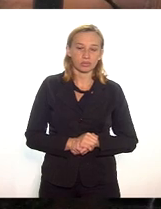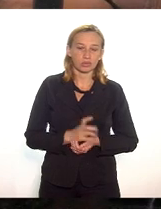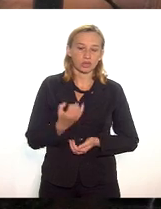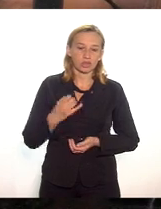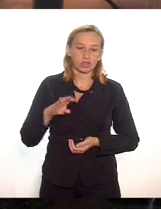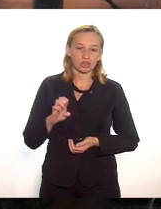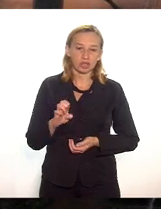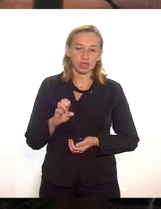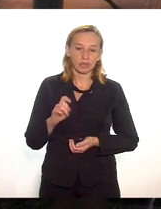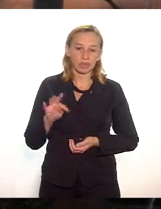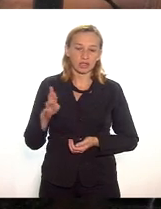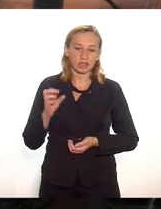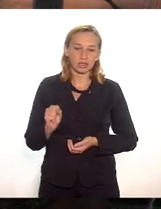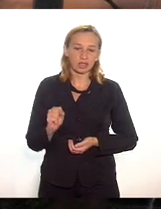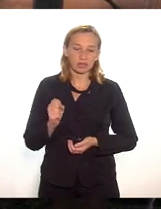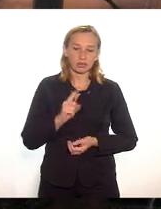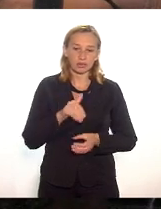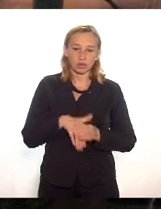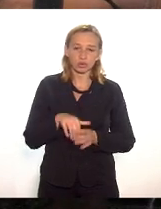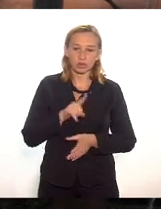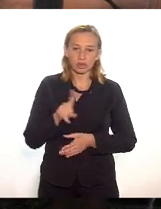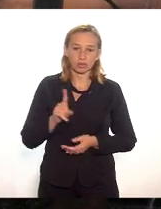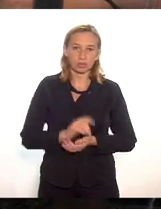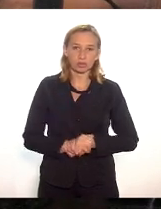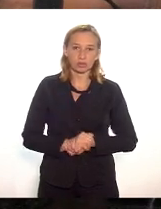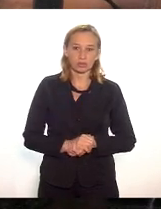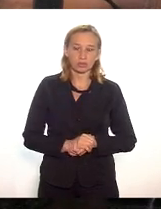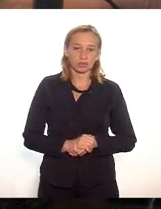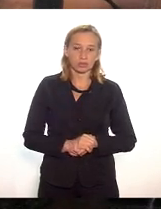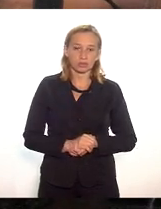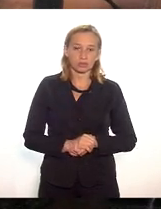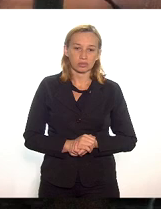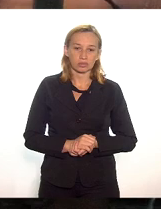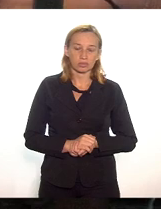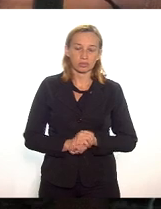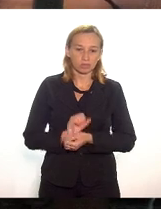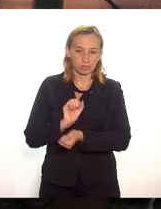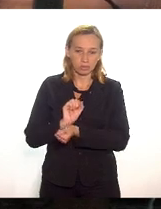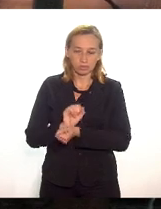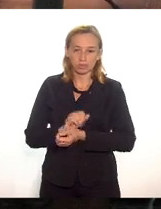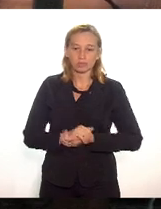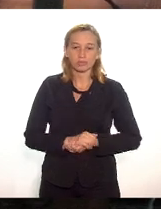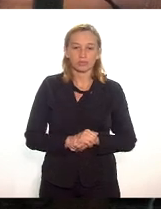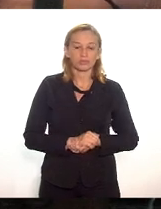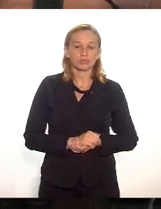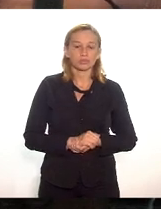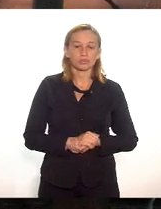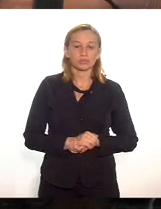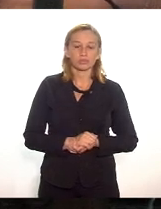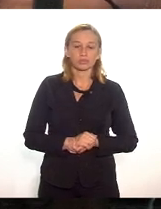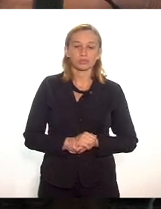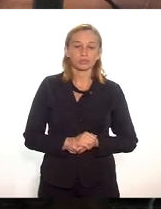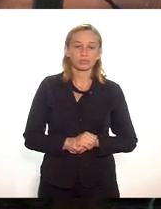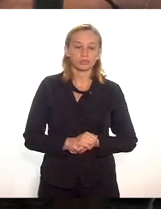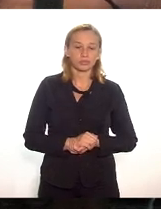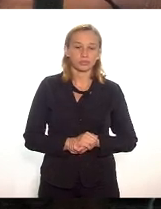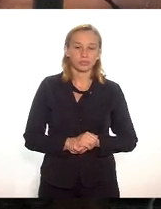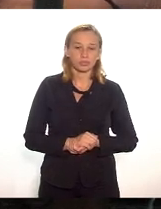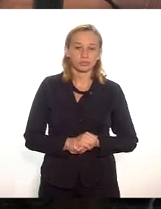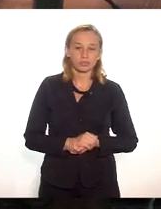Charles Batista votou não. Um instante. Charles Batista, não.